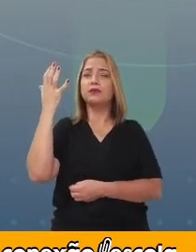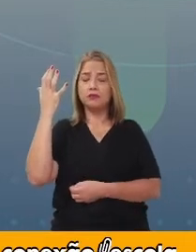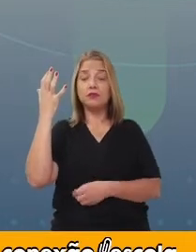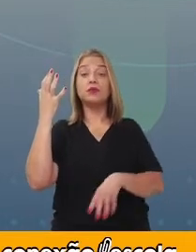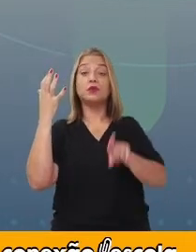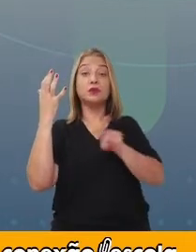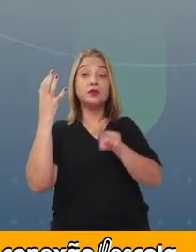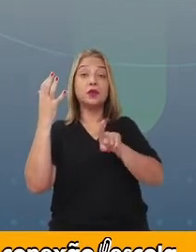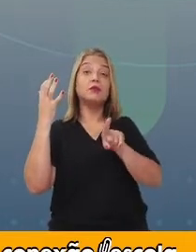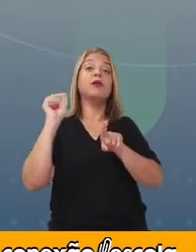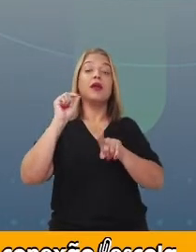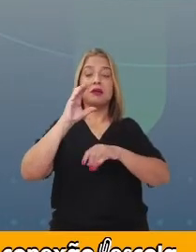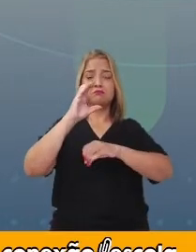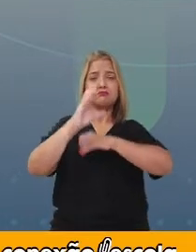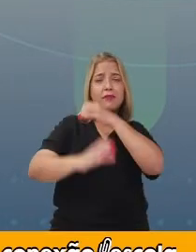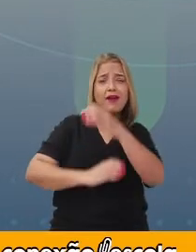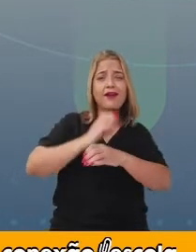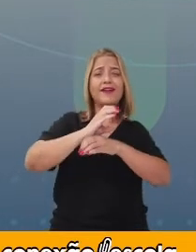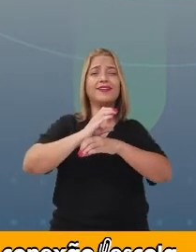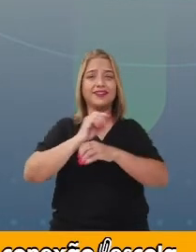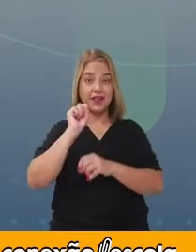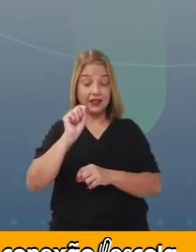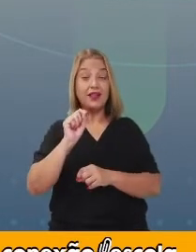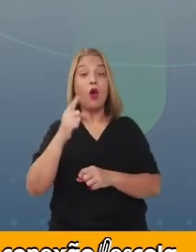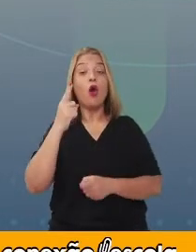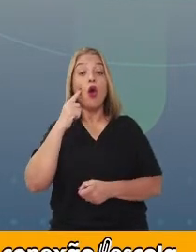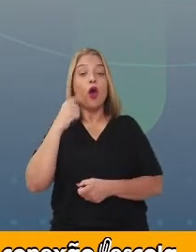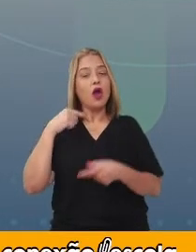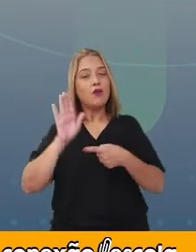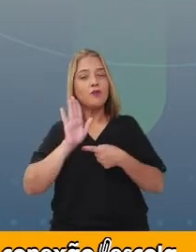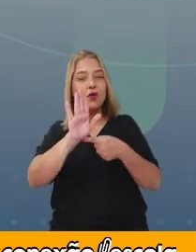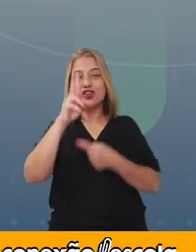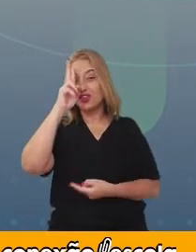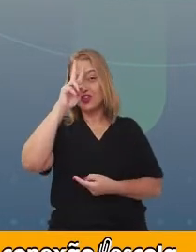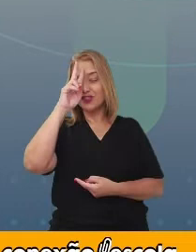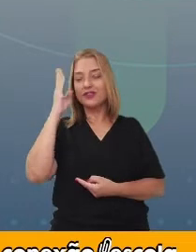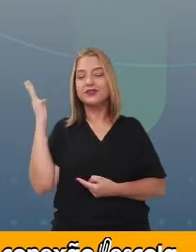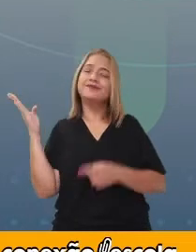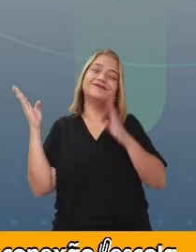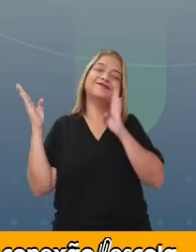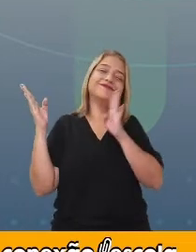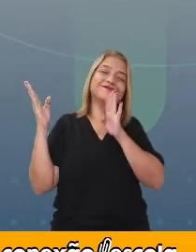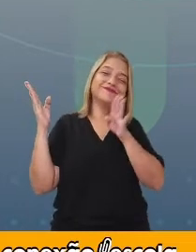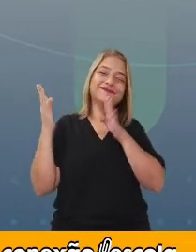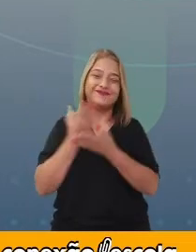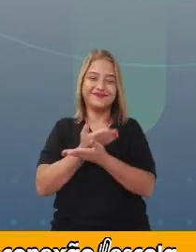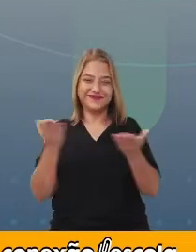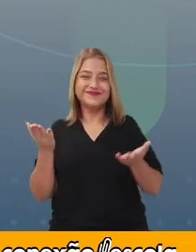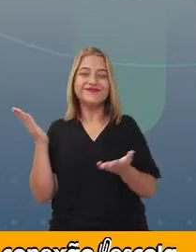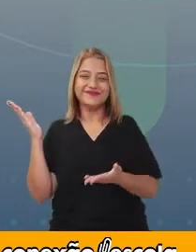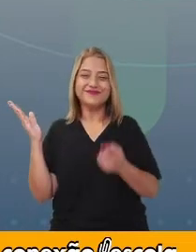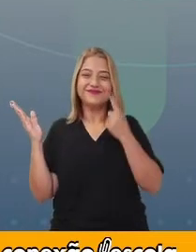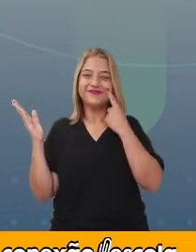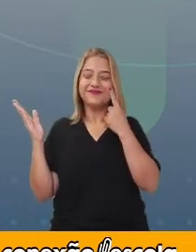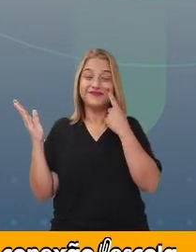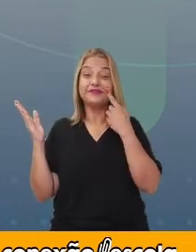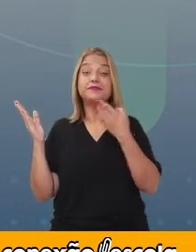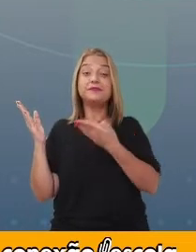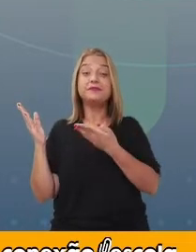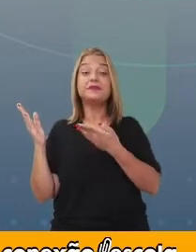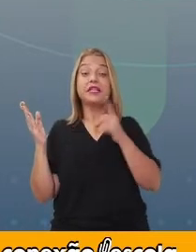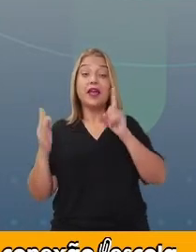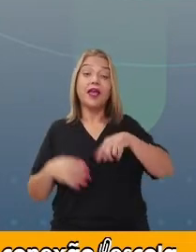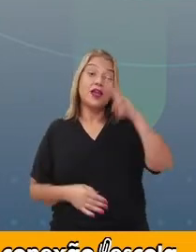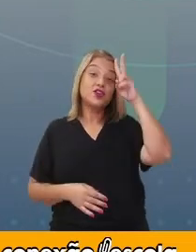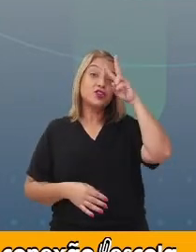nas medidas de tempo, eu trouxe uma história muito legal para vocês. A história